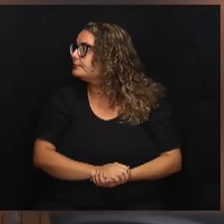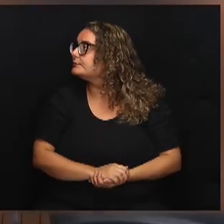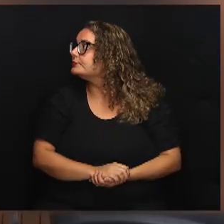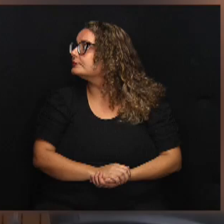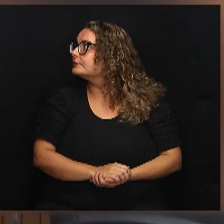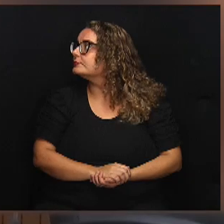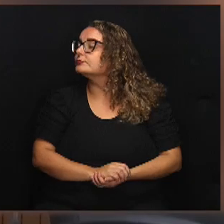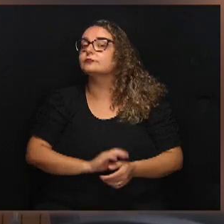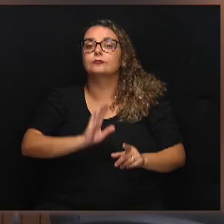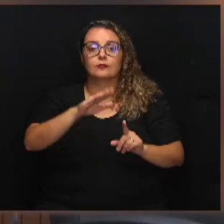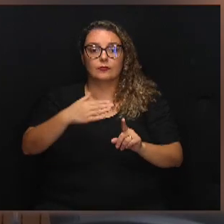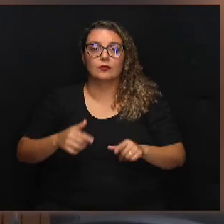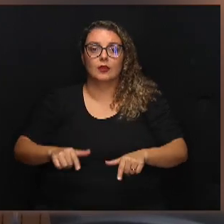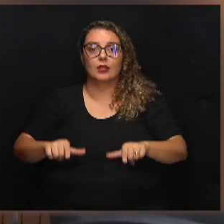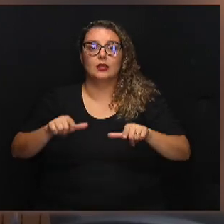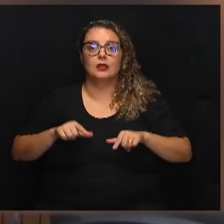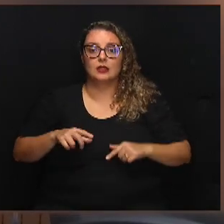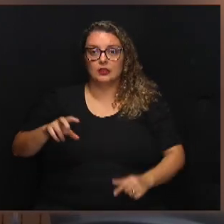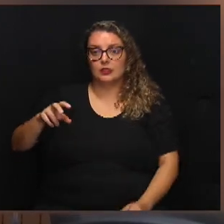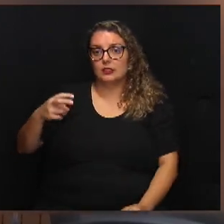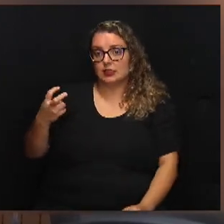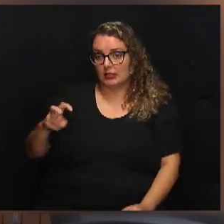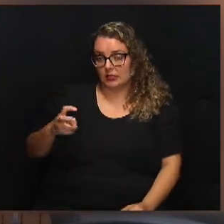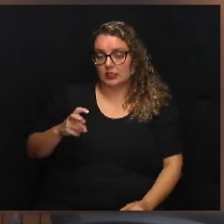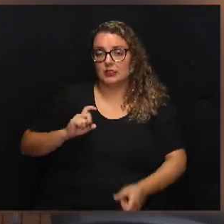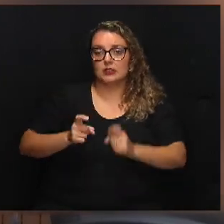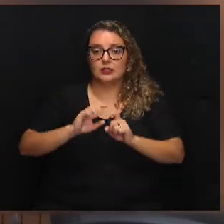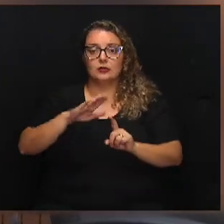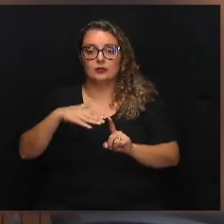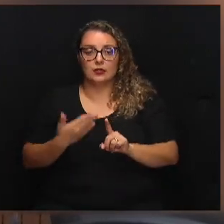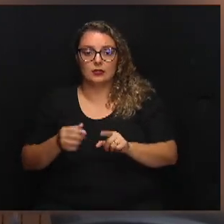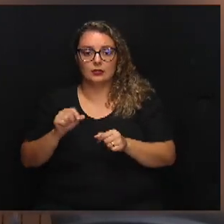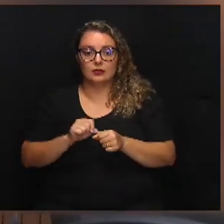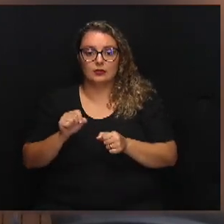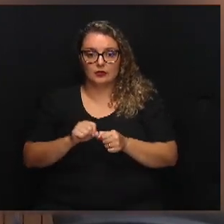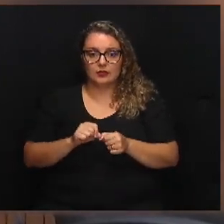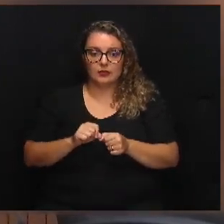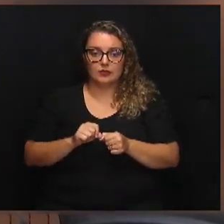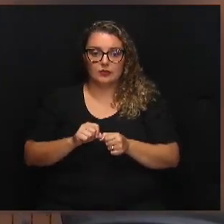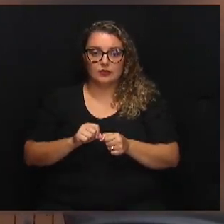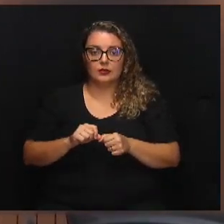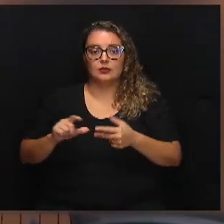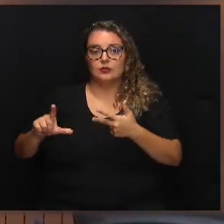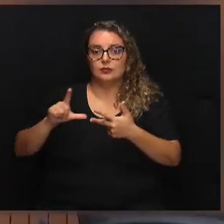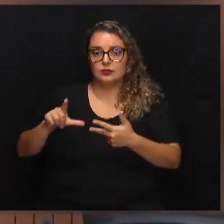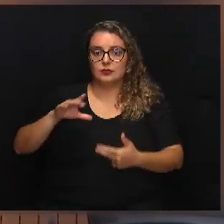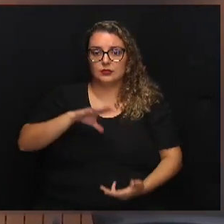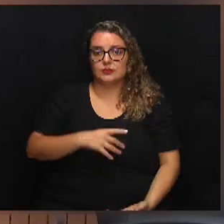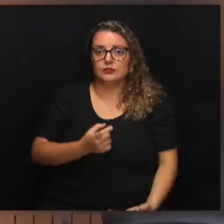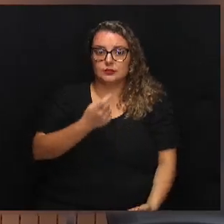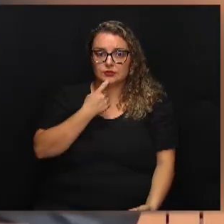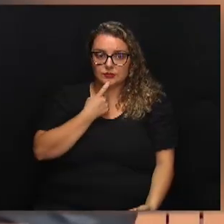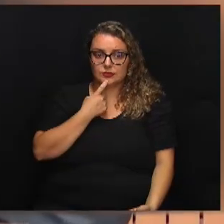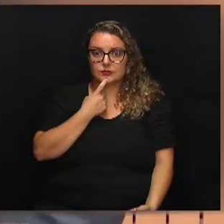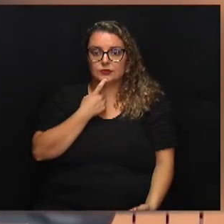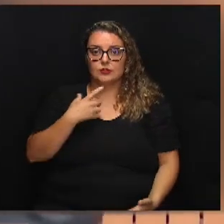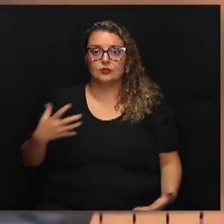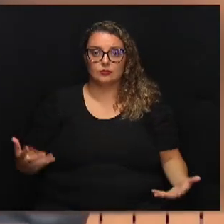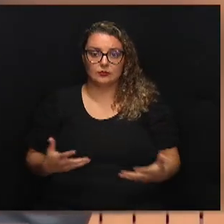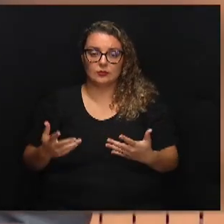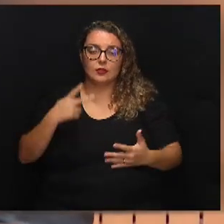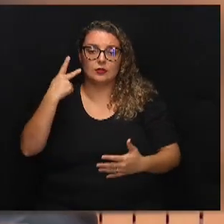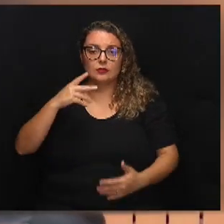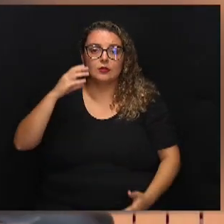A honraria foi entregue na 5ª reunião solene realizada no Legislativo Campineiro. Uma iniciativa